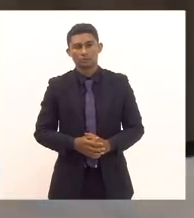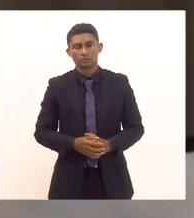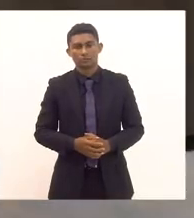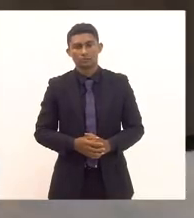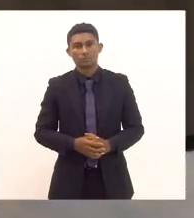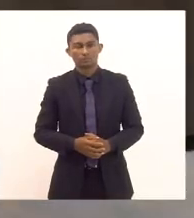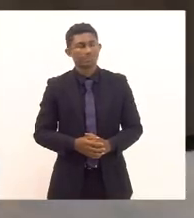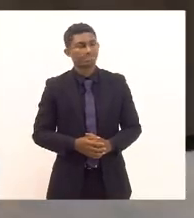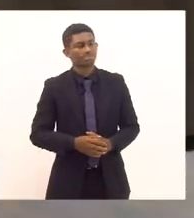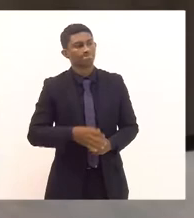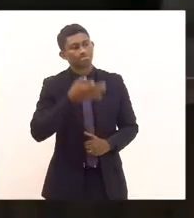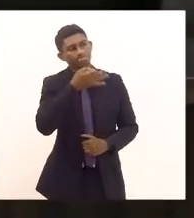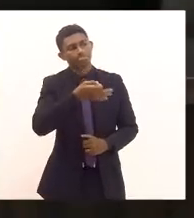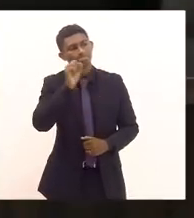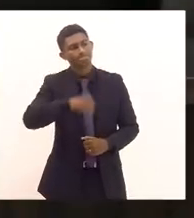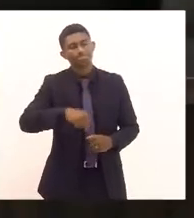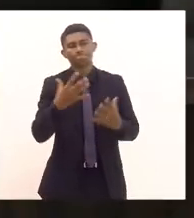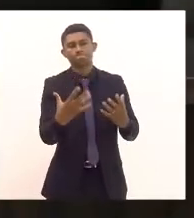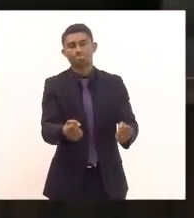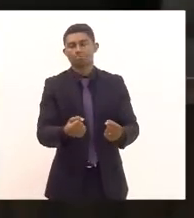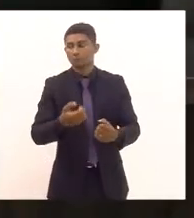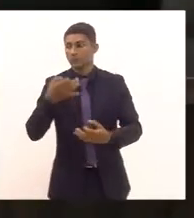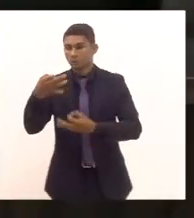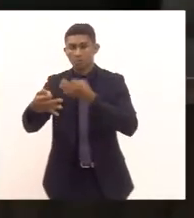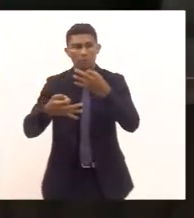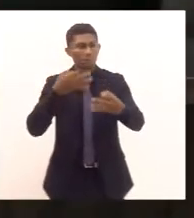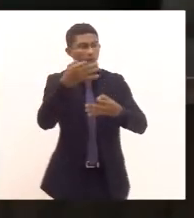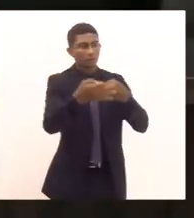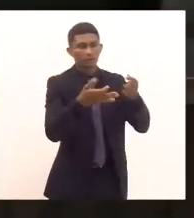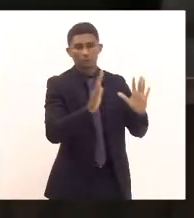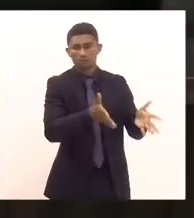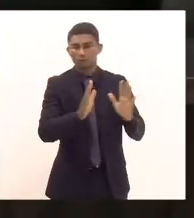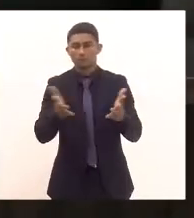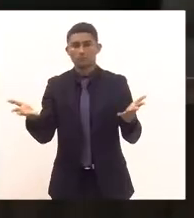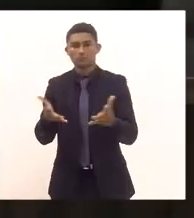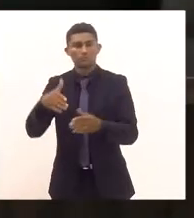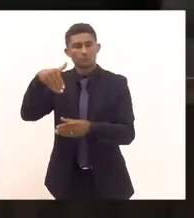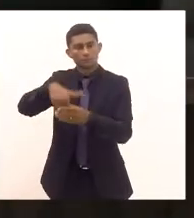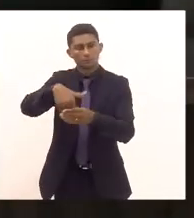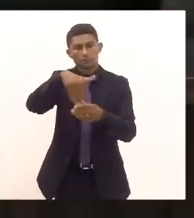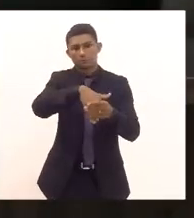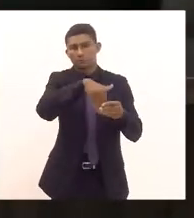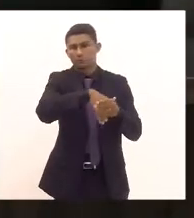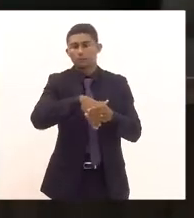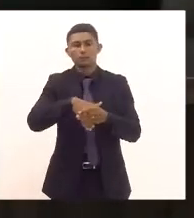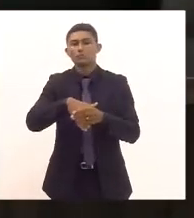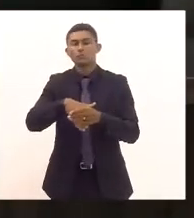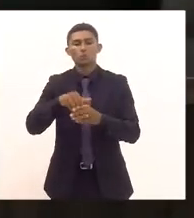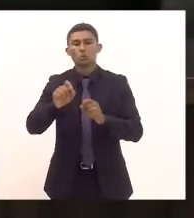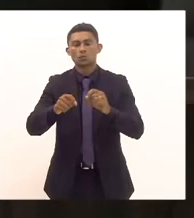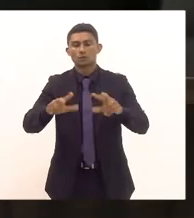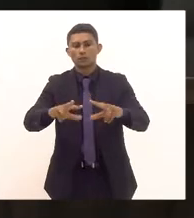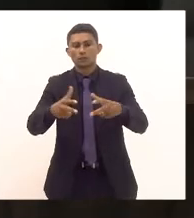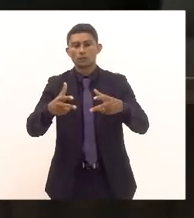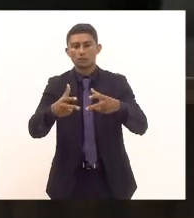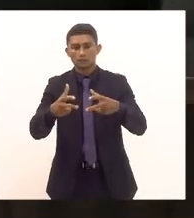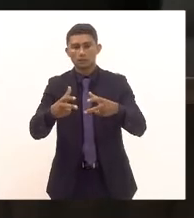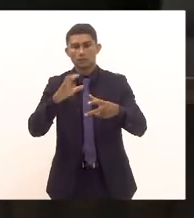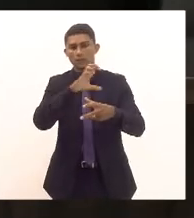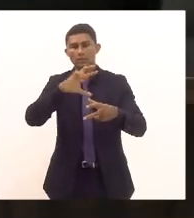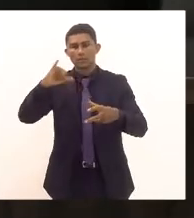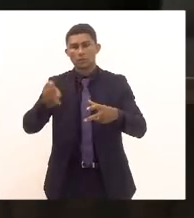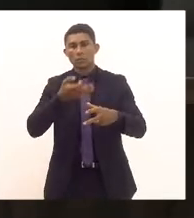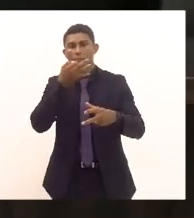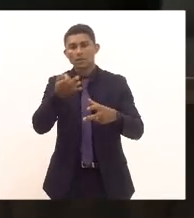e no mérito favorável os pareceres emitidos em votação parecer da comissão de condição de justiça sobre as emendas